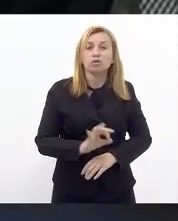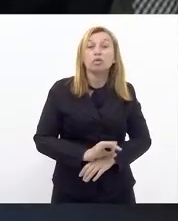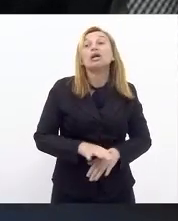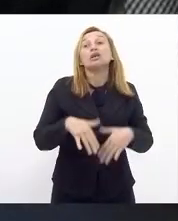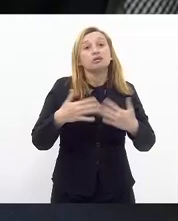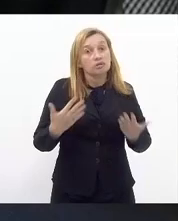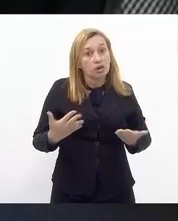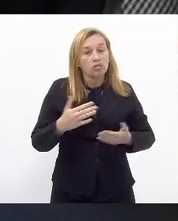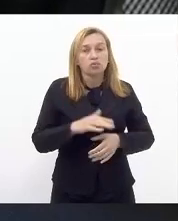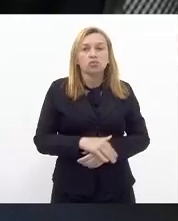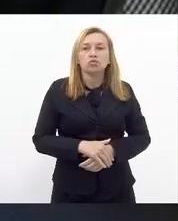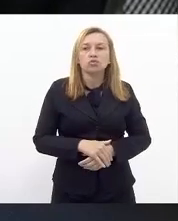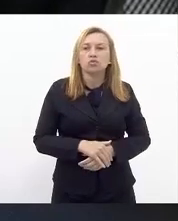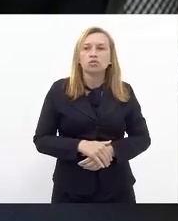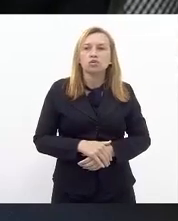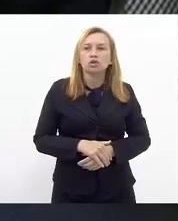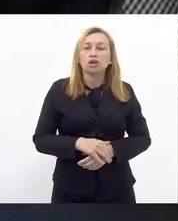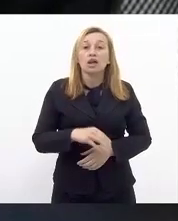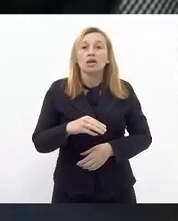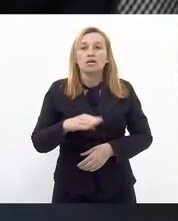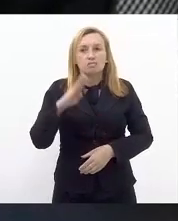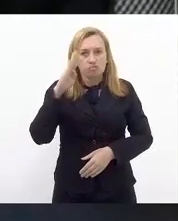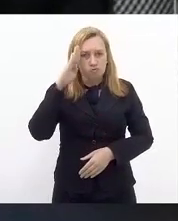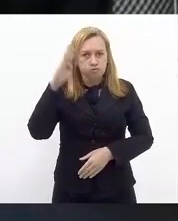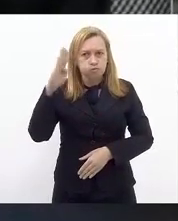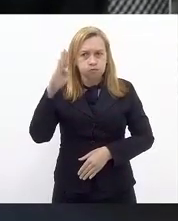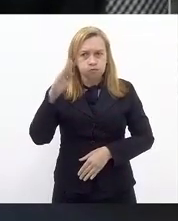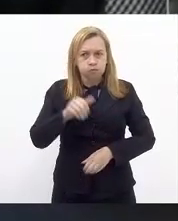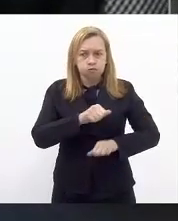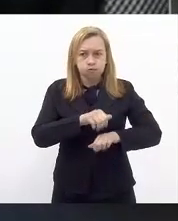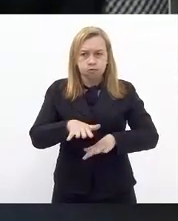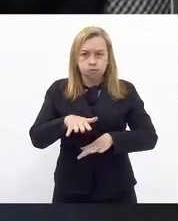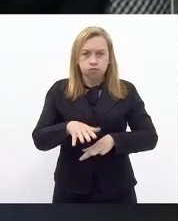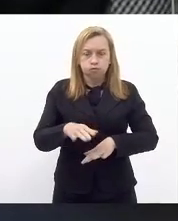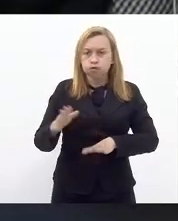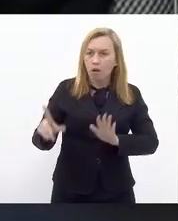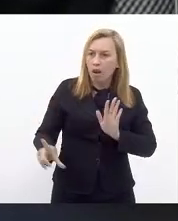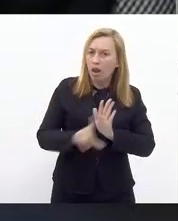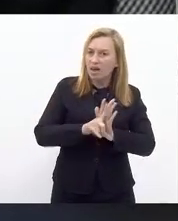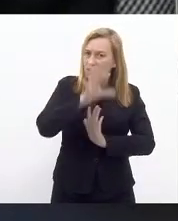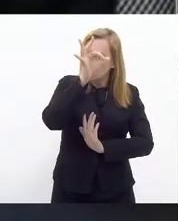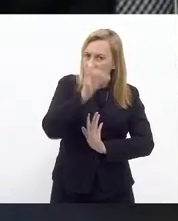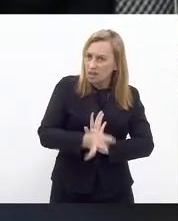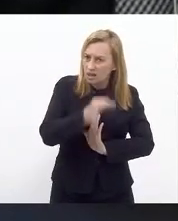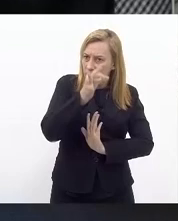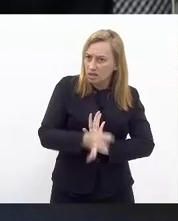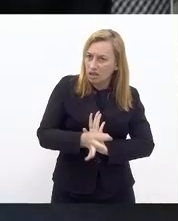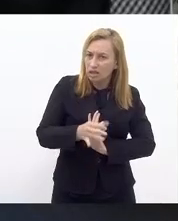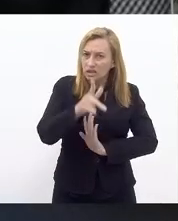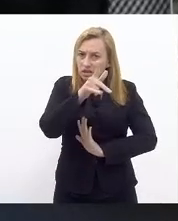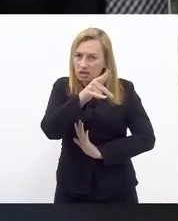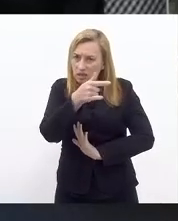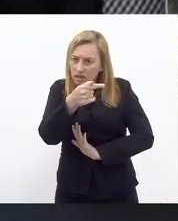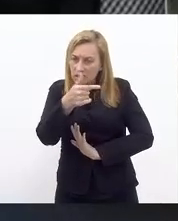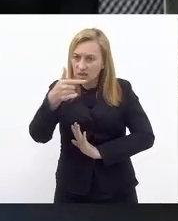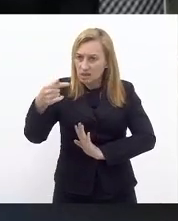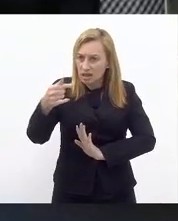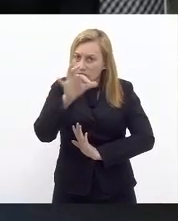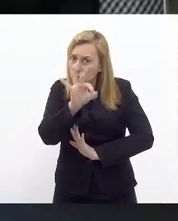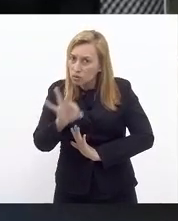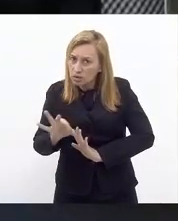então como para os militares por uma lei específica entendeu se dezessete por cento